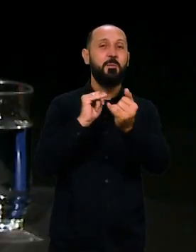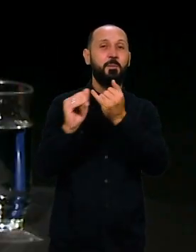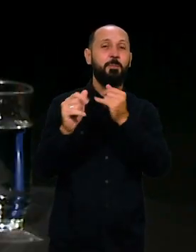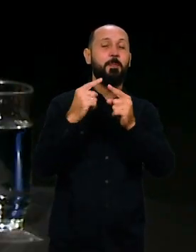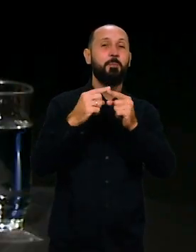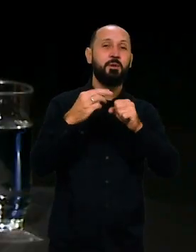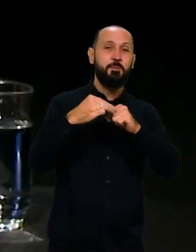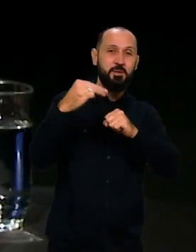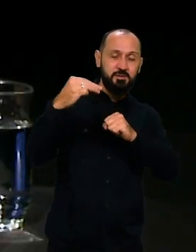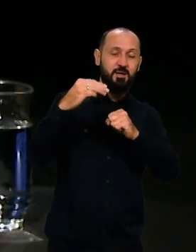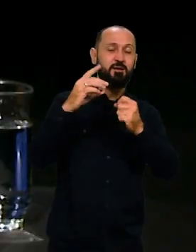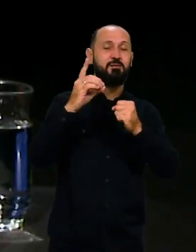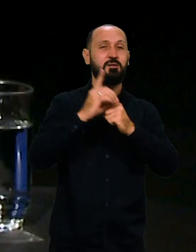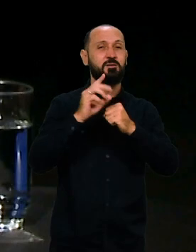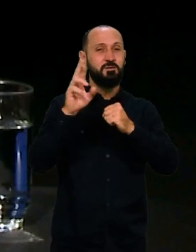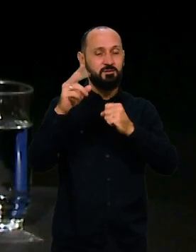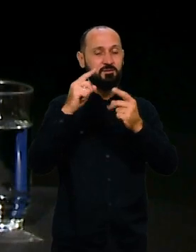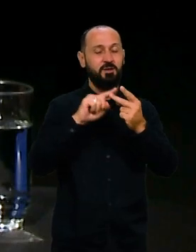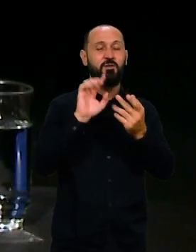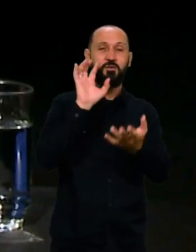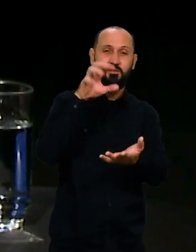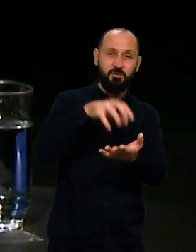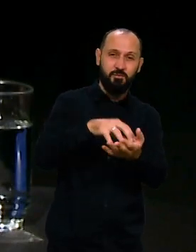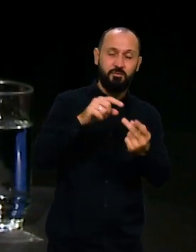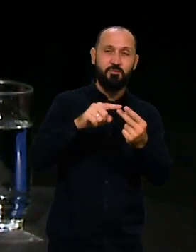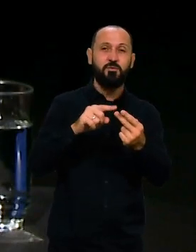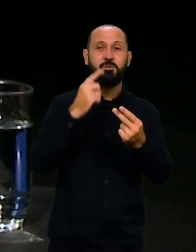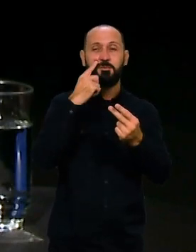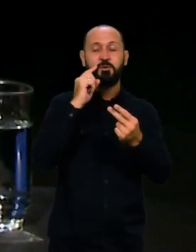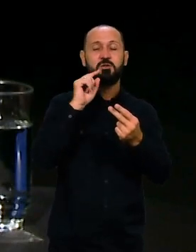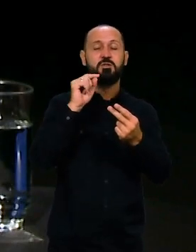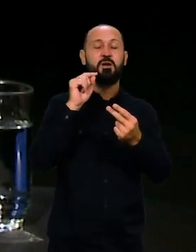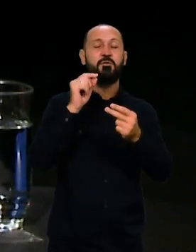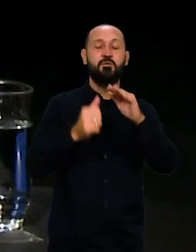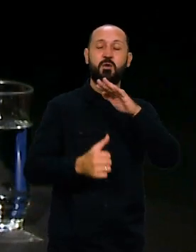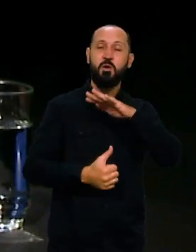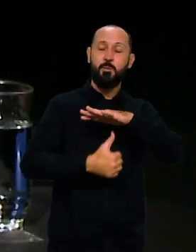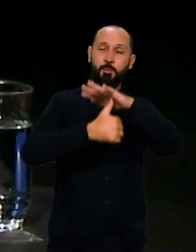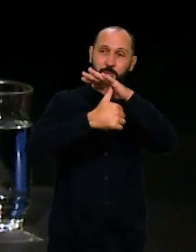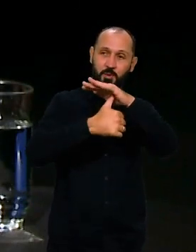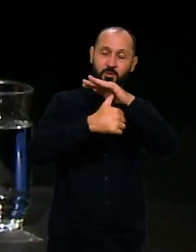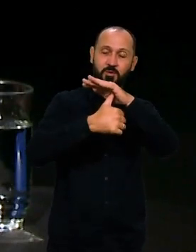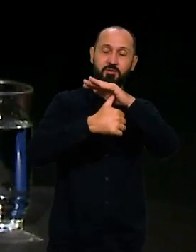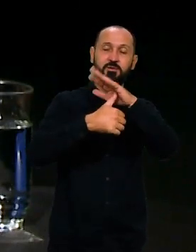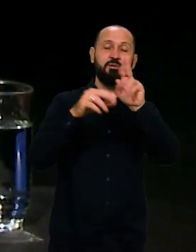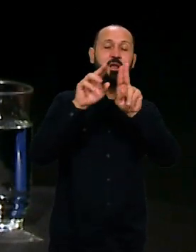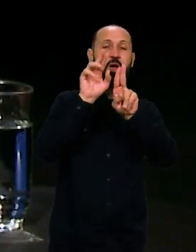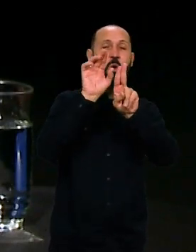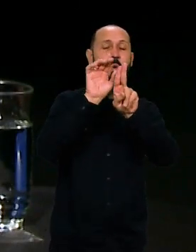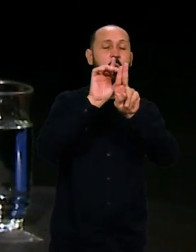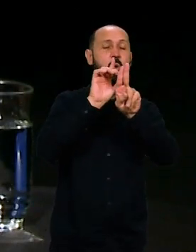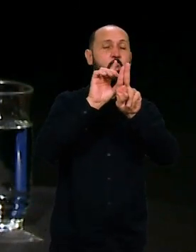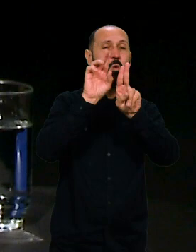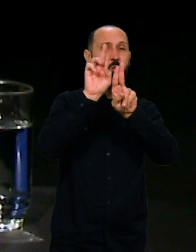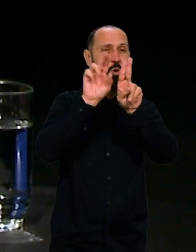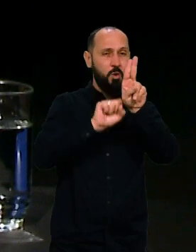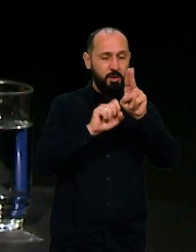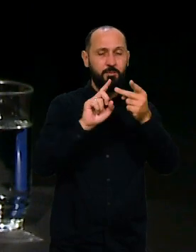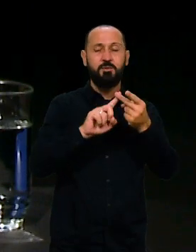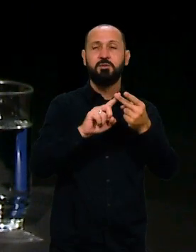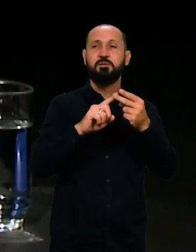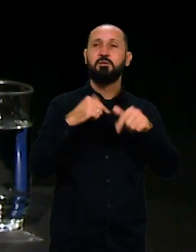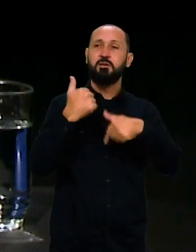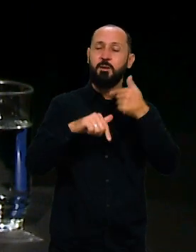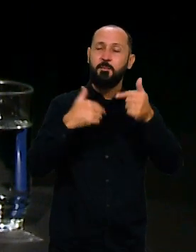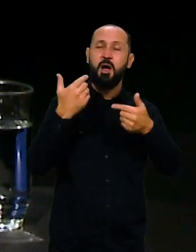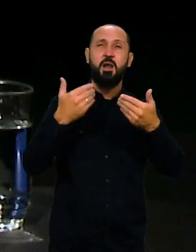só, né, um spoiler, porque é mestrado, é doutorado, é a Fundect, foi pró-reitor da UEMS, professor